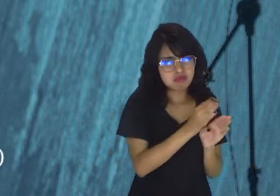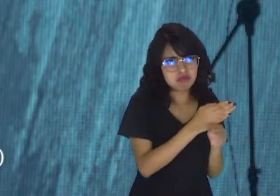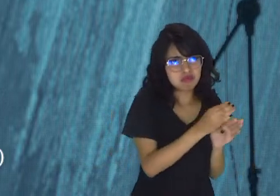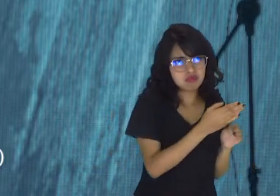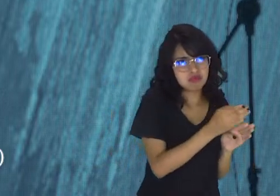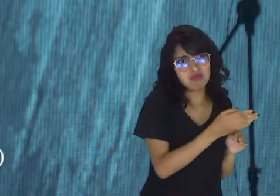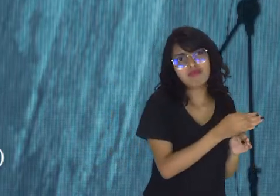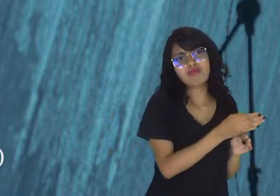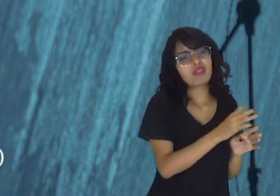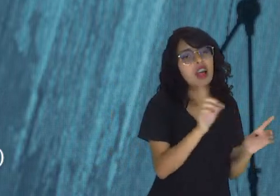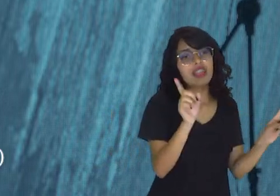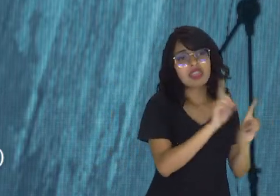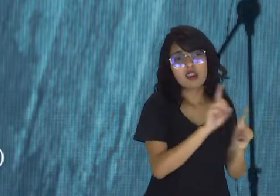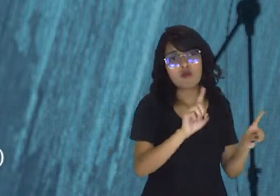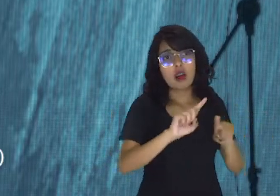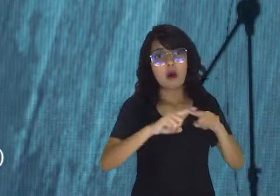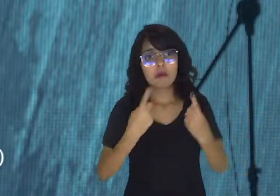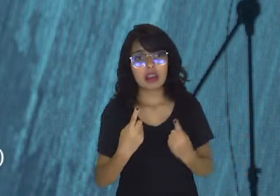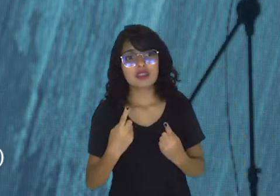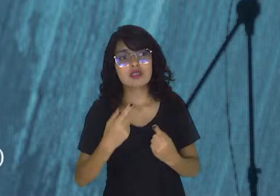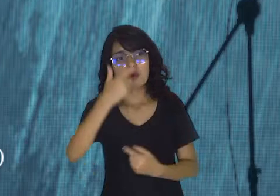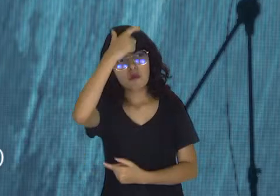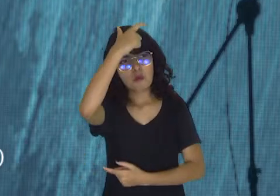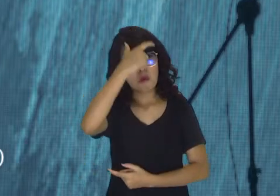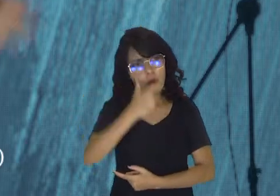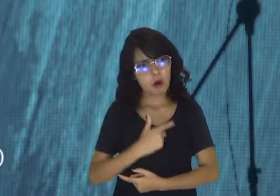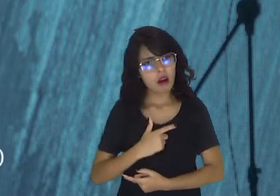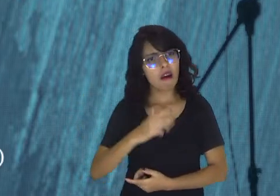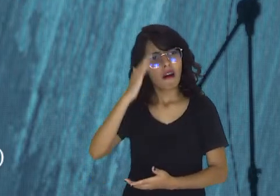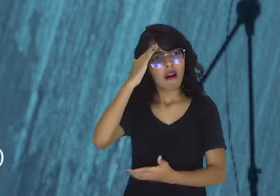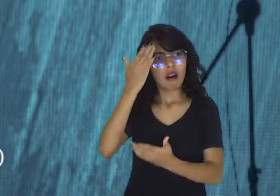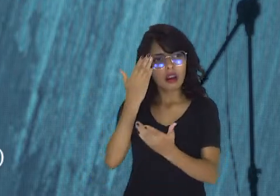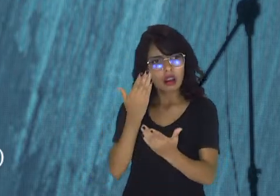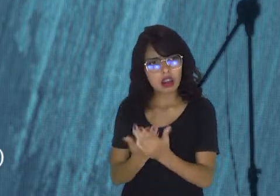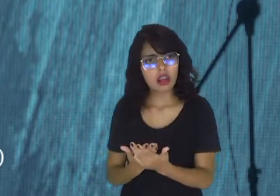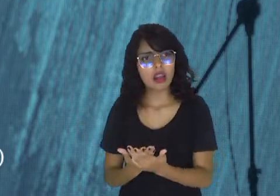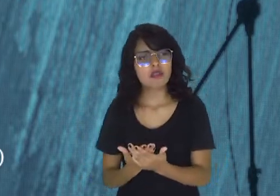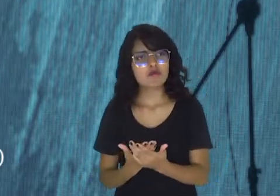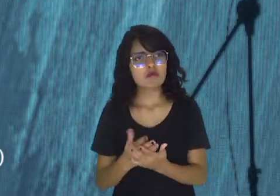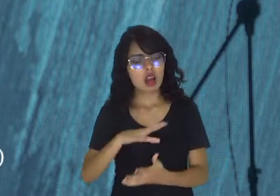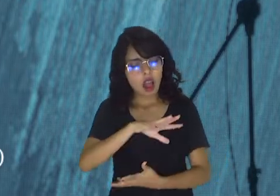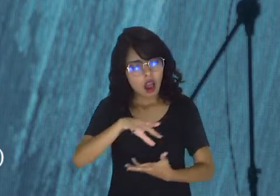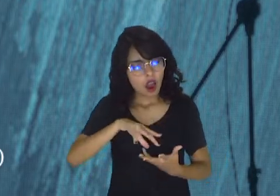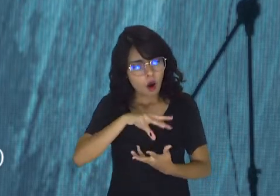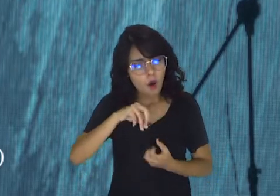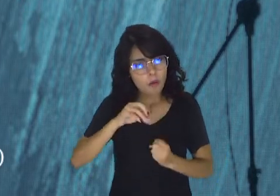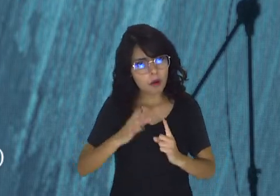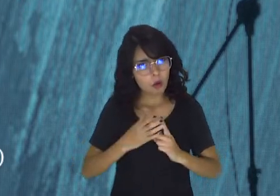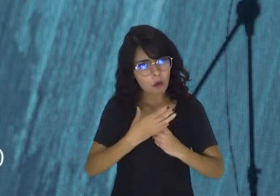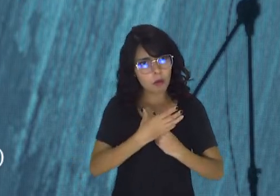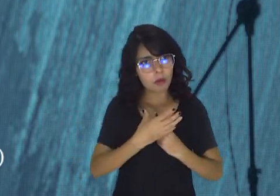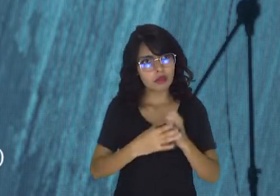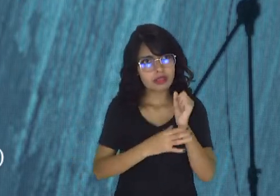mas daqueles que creem para a conservação da alma. E aí vem o capítulo 11 de Hebreus,